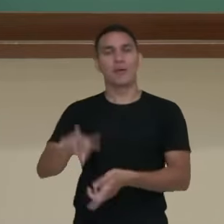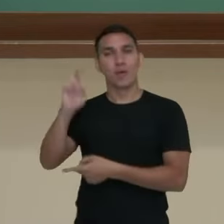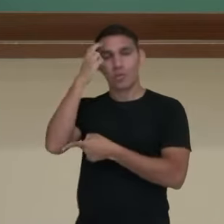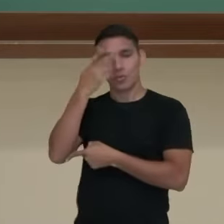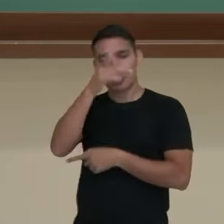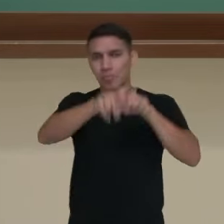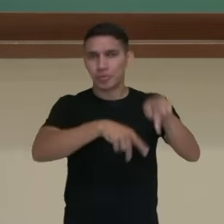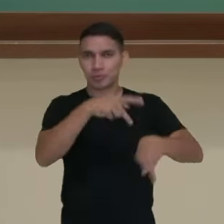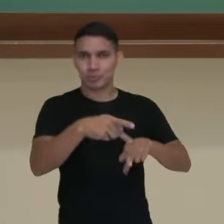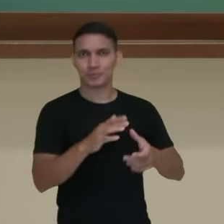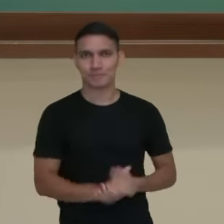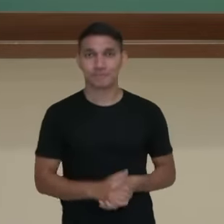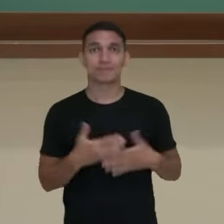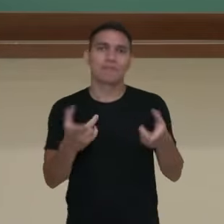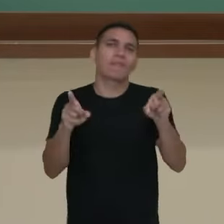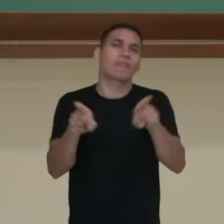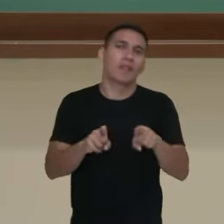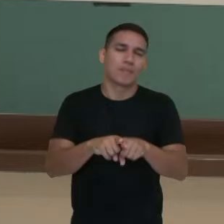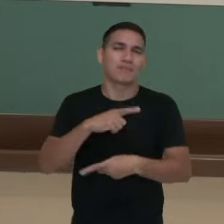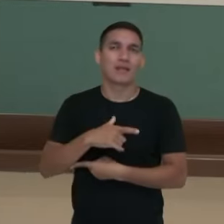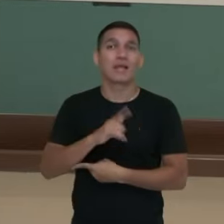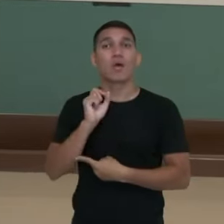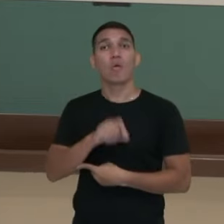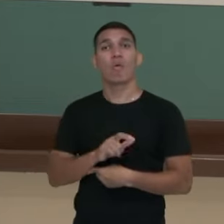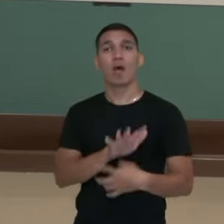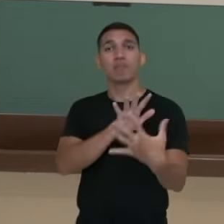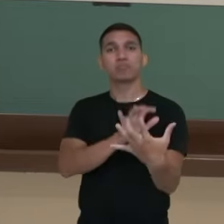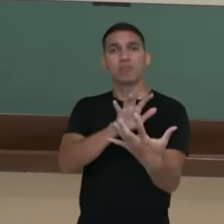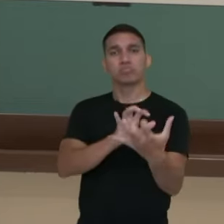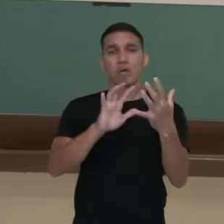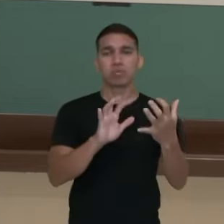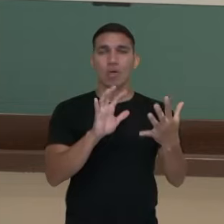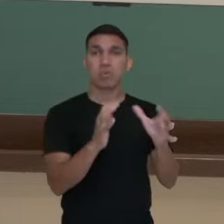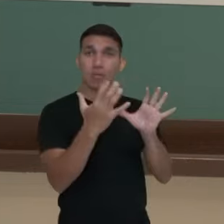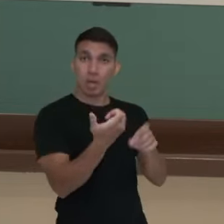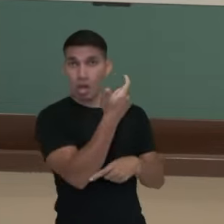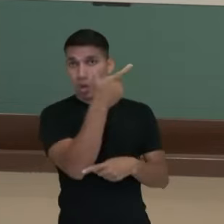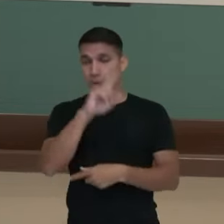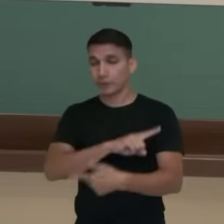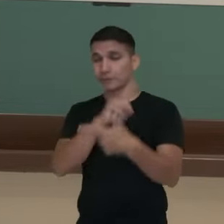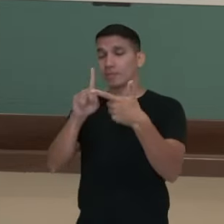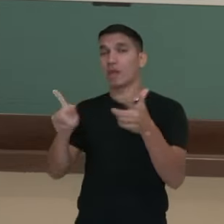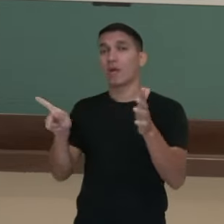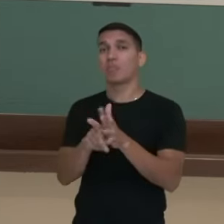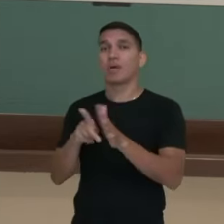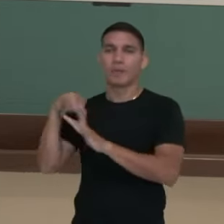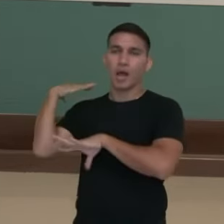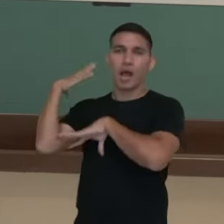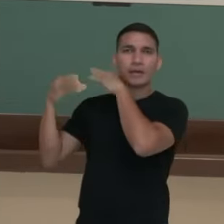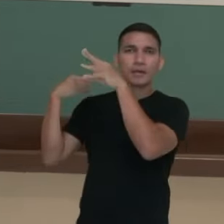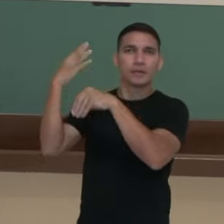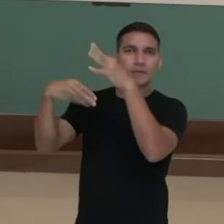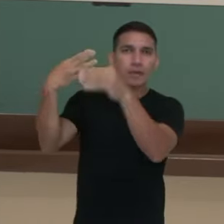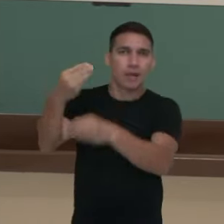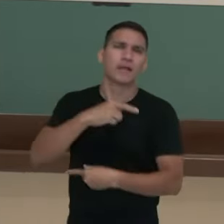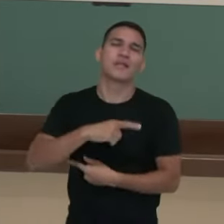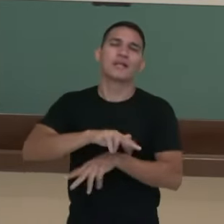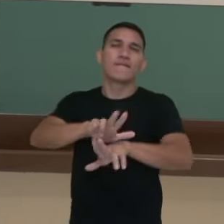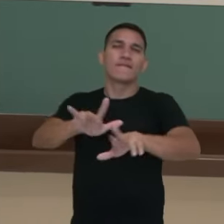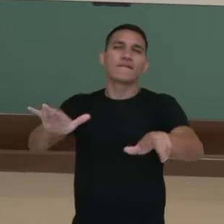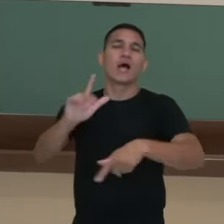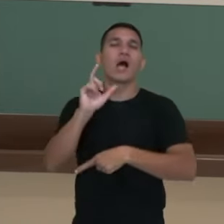questão, tá? Além das danças circulares, a gente pode falar das danças folclóricas. Aqui no Brasil nós temos